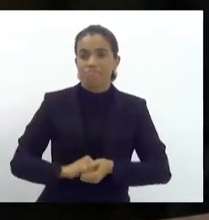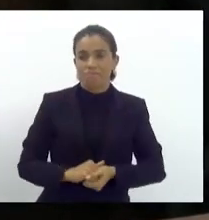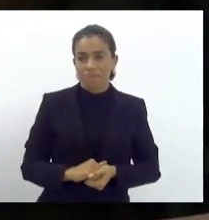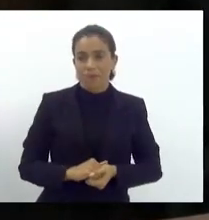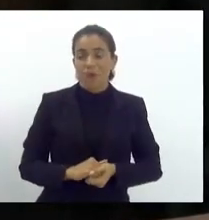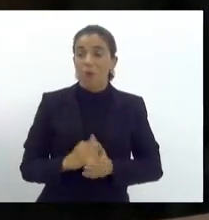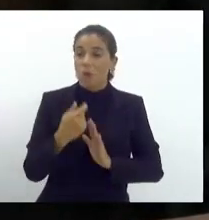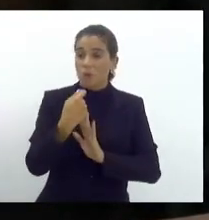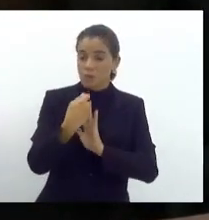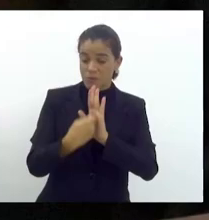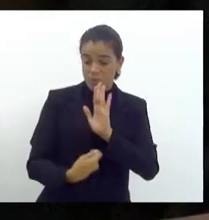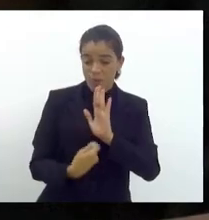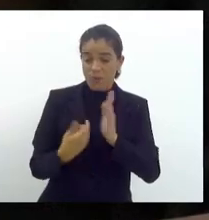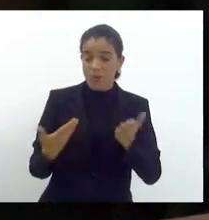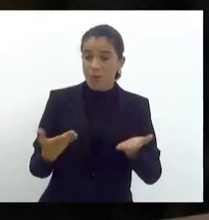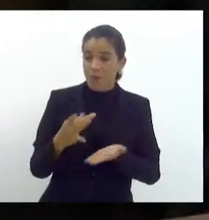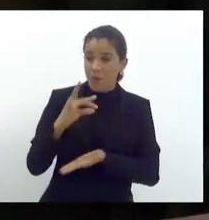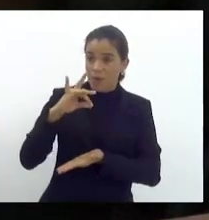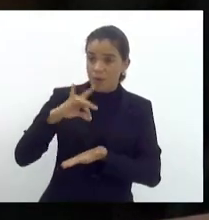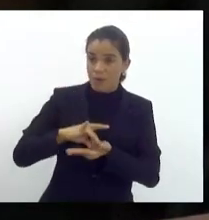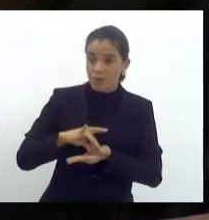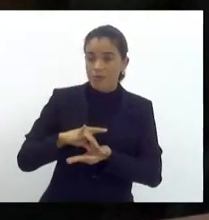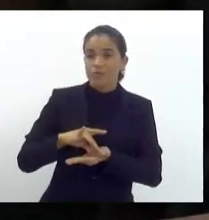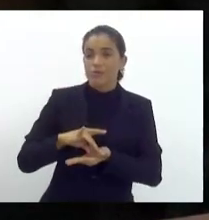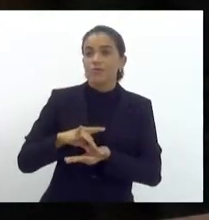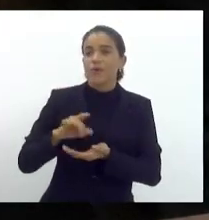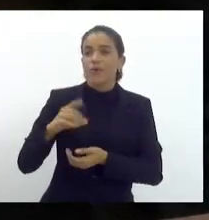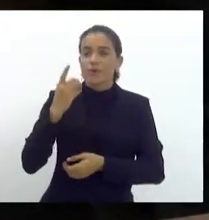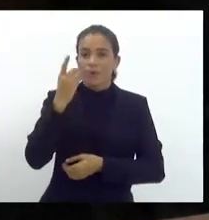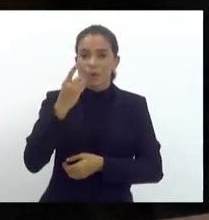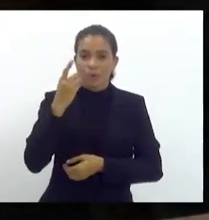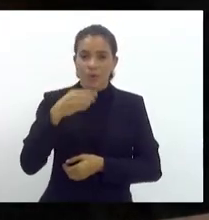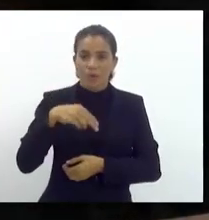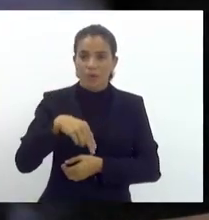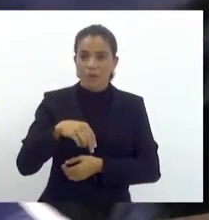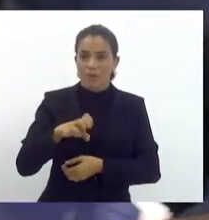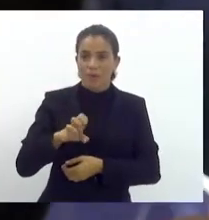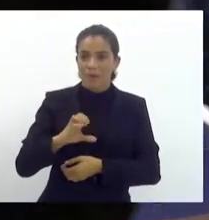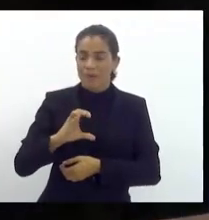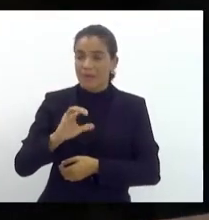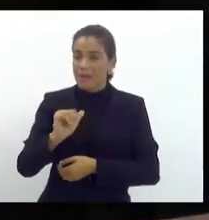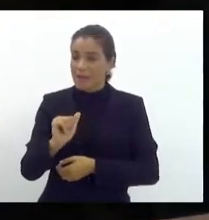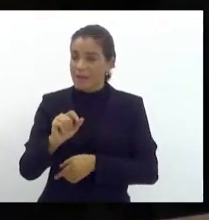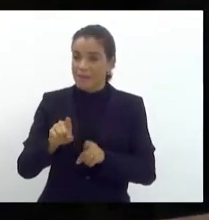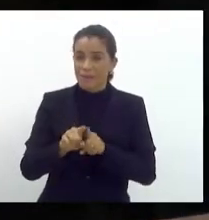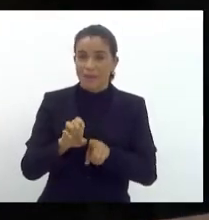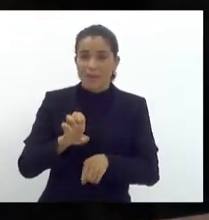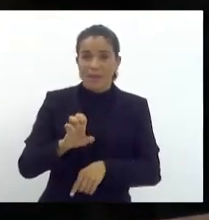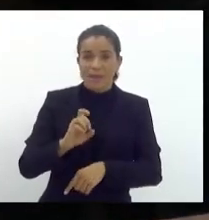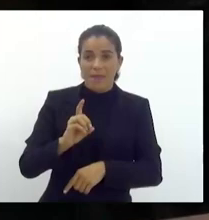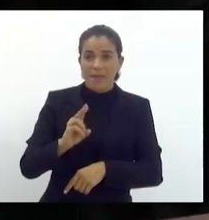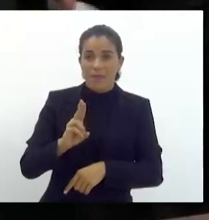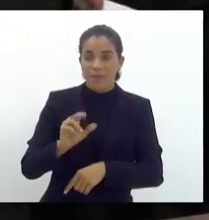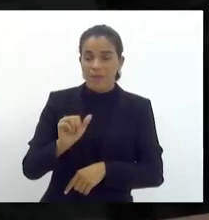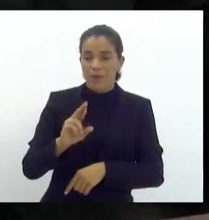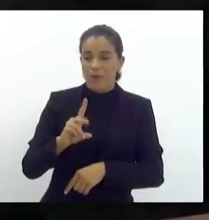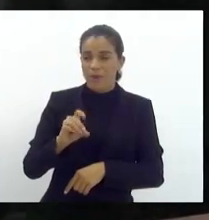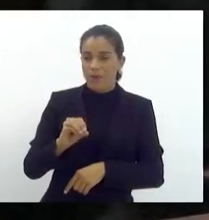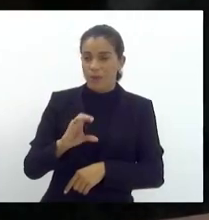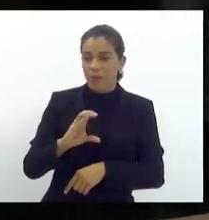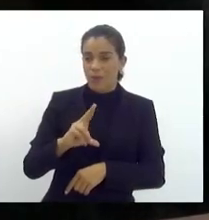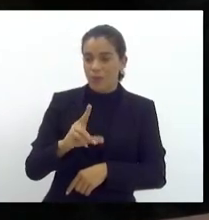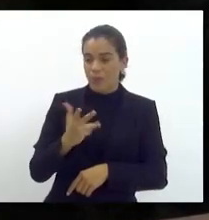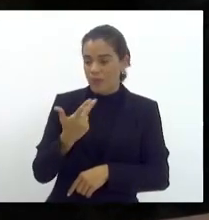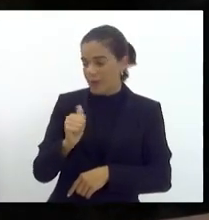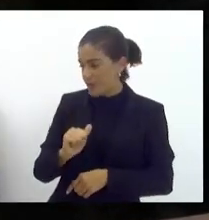os autores originais de memória foram deputado Neto e o deputado Eduardo Cunha é antigo